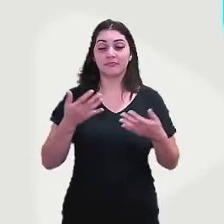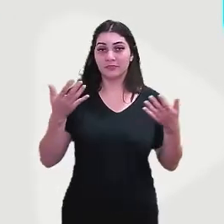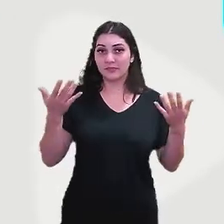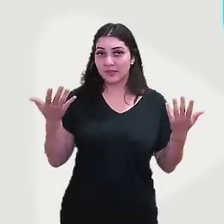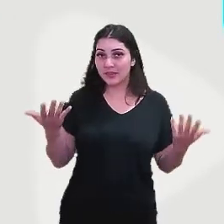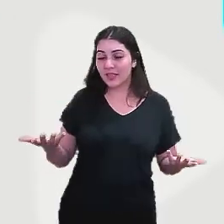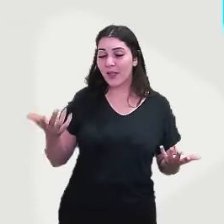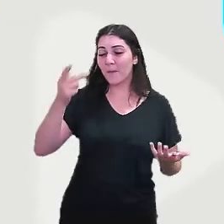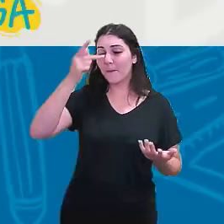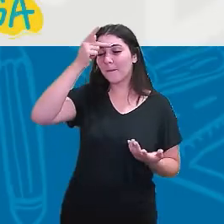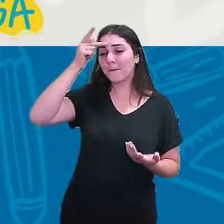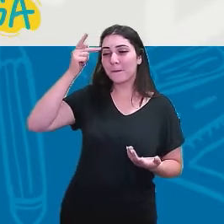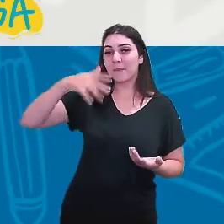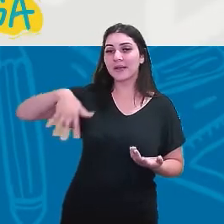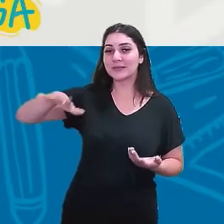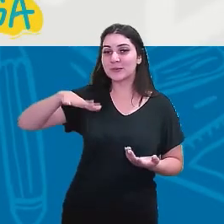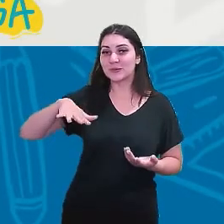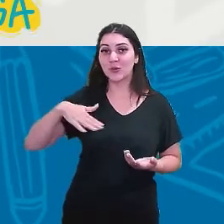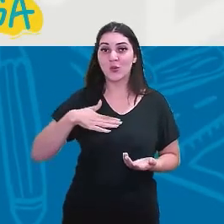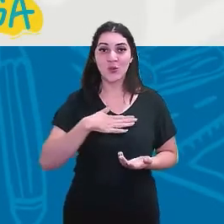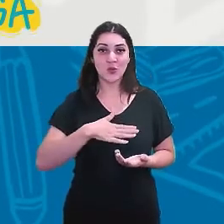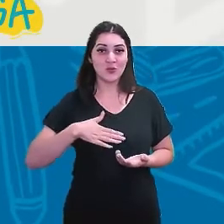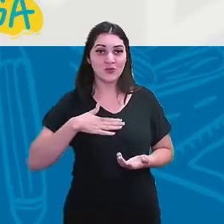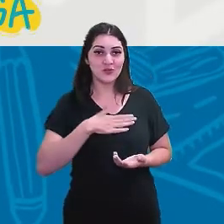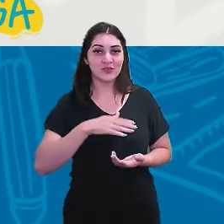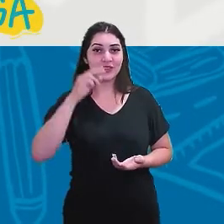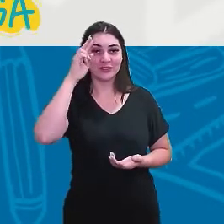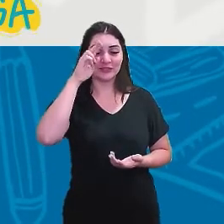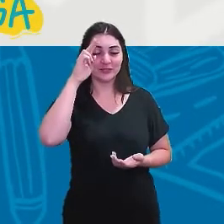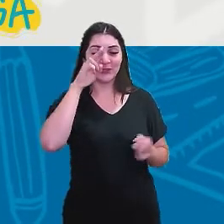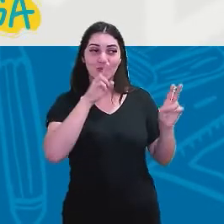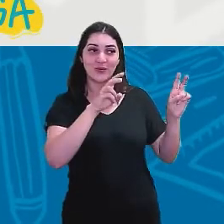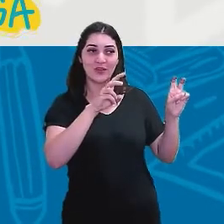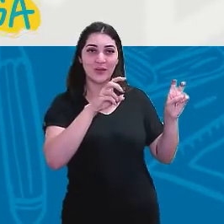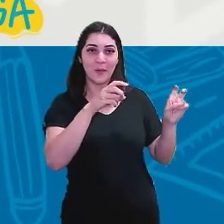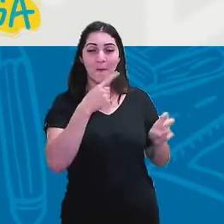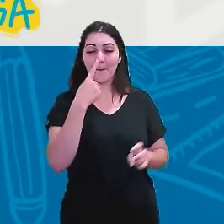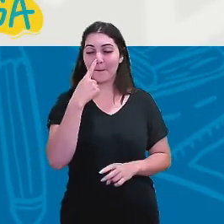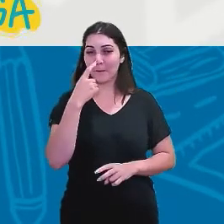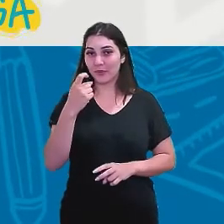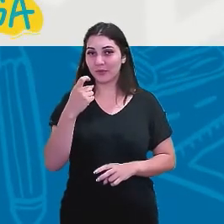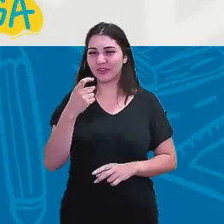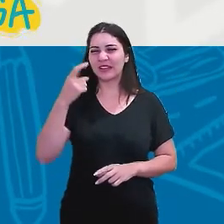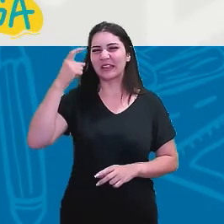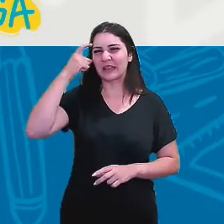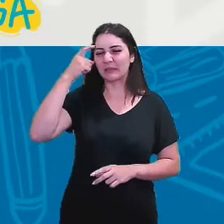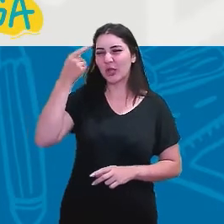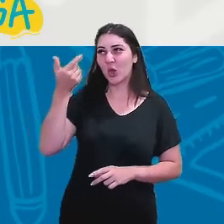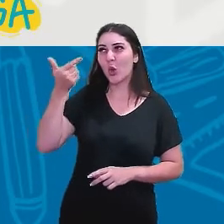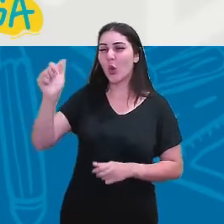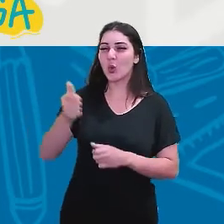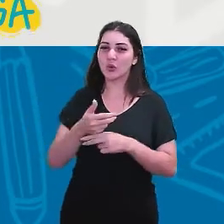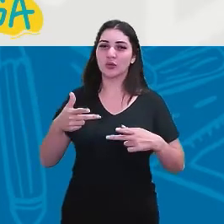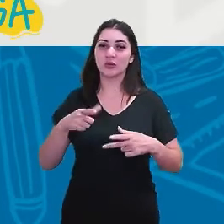E aí, pessoal, gostaram da história sobre o pum? Estavam pensando outra coisa aí, não foi?